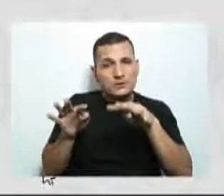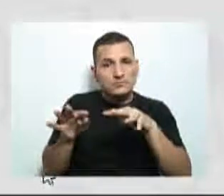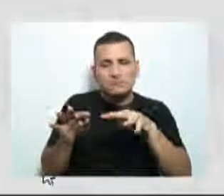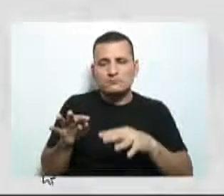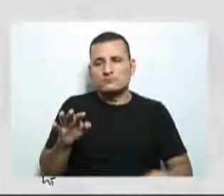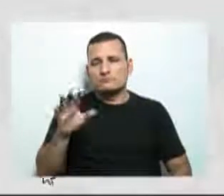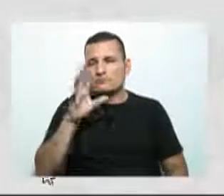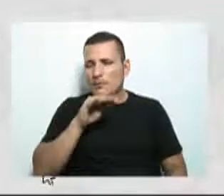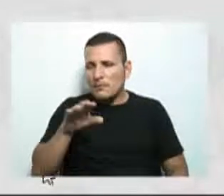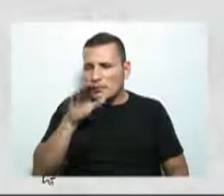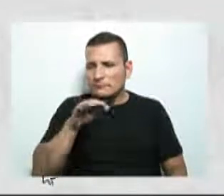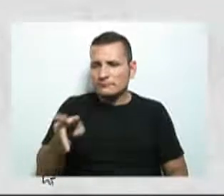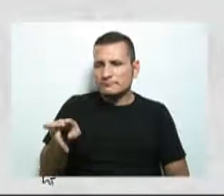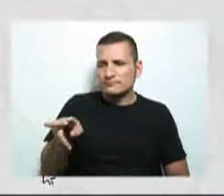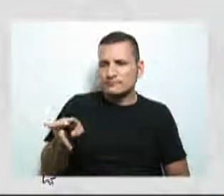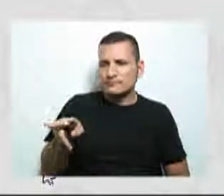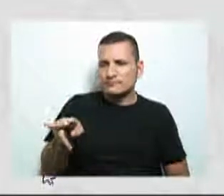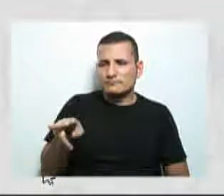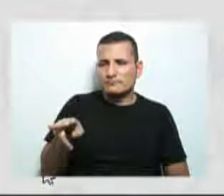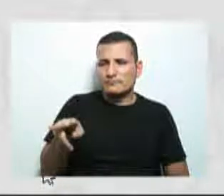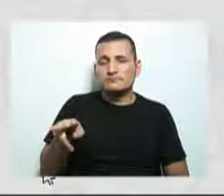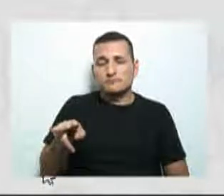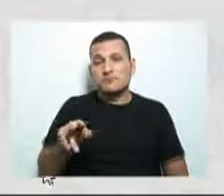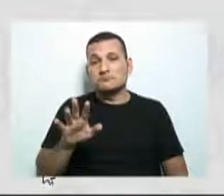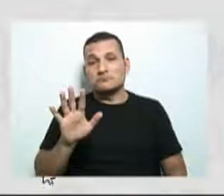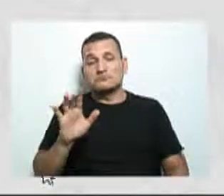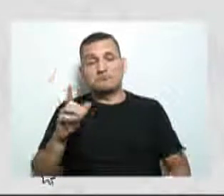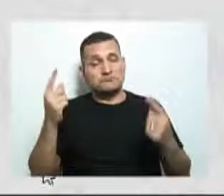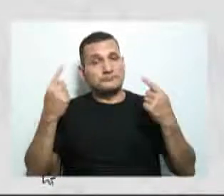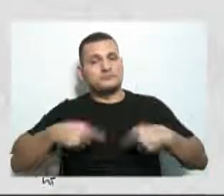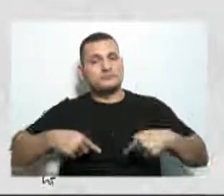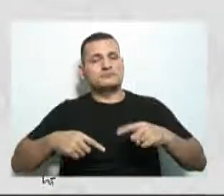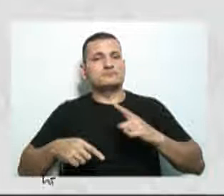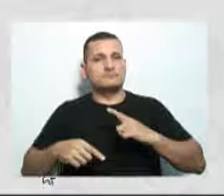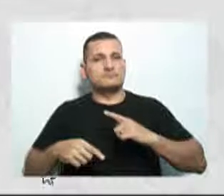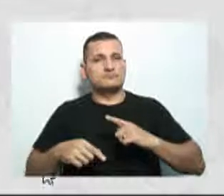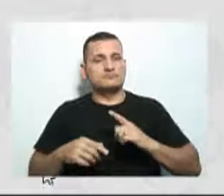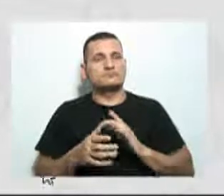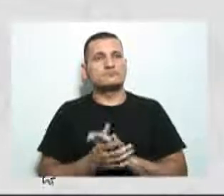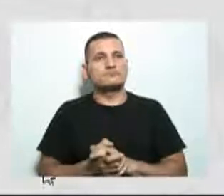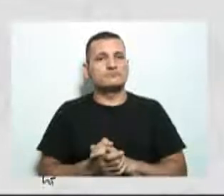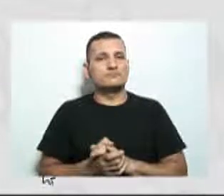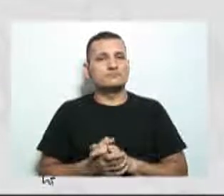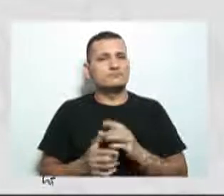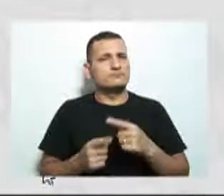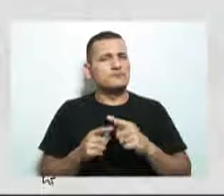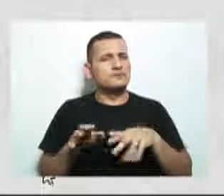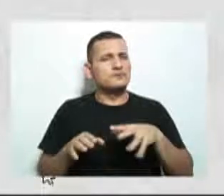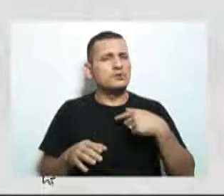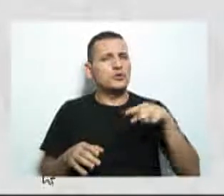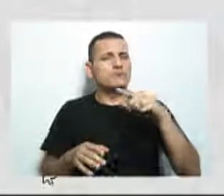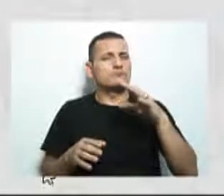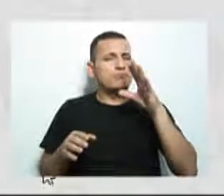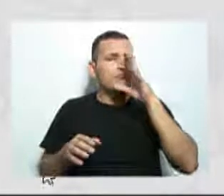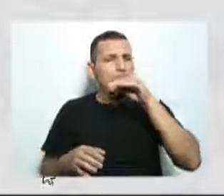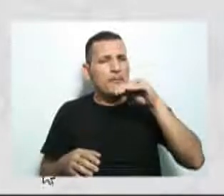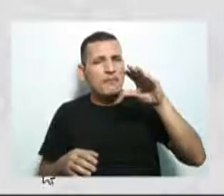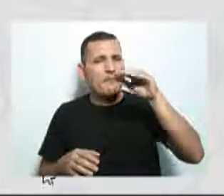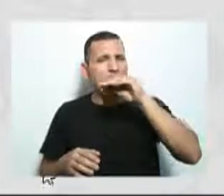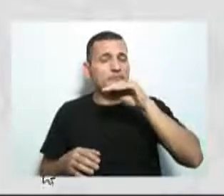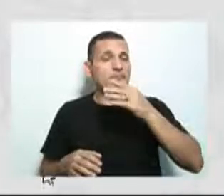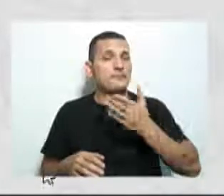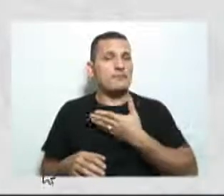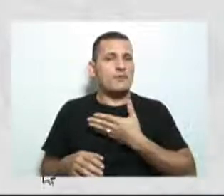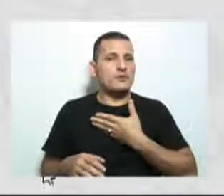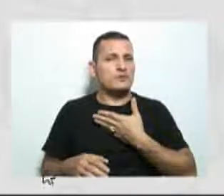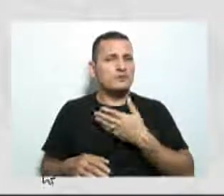desafiador do que aparenta, tá certo? Porque a gente fala muito, né? A gente às vezes quer falar mais do que o outro. Eu tenho um amigo, por exemplo, que eu